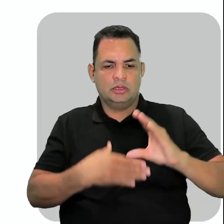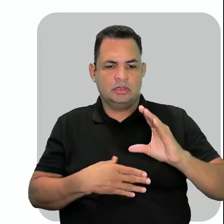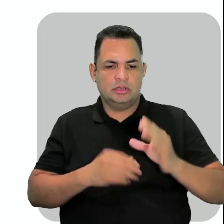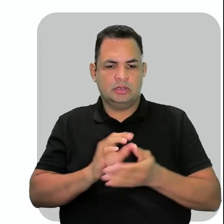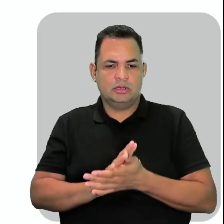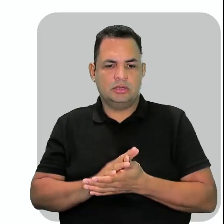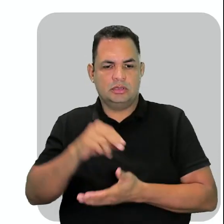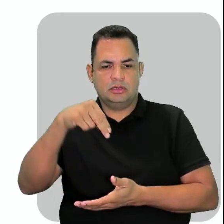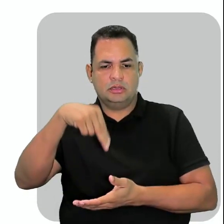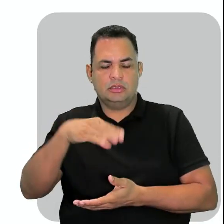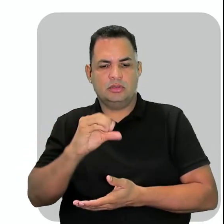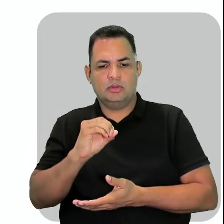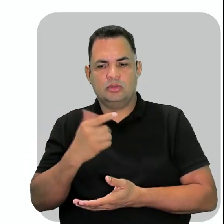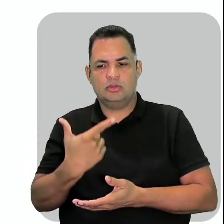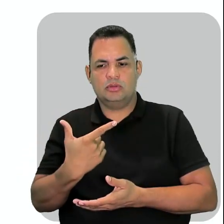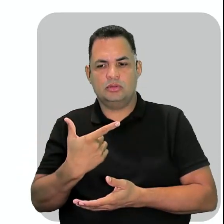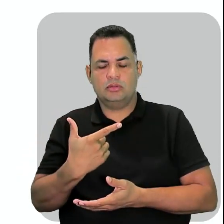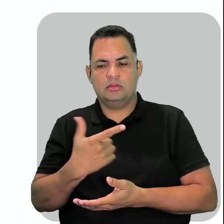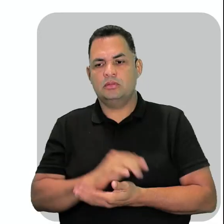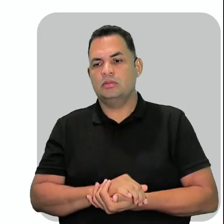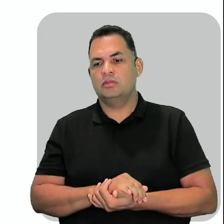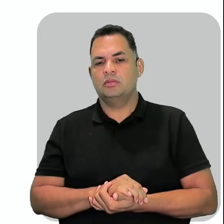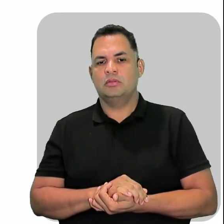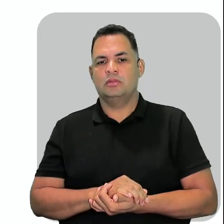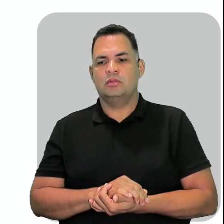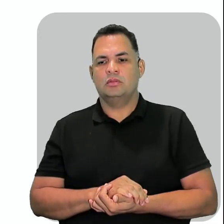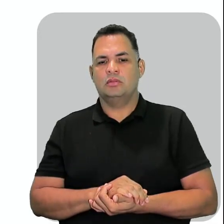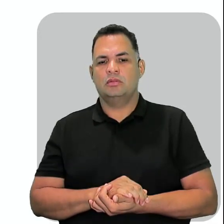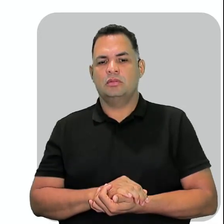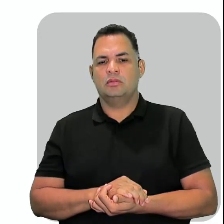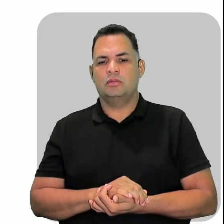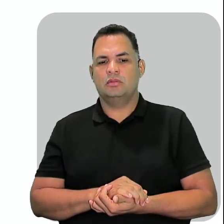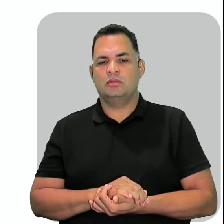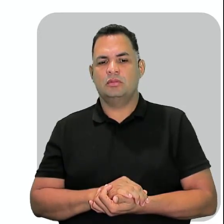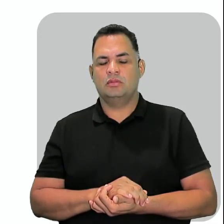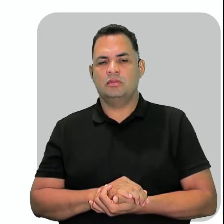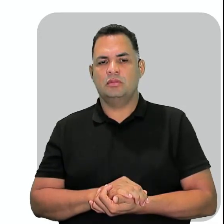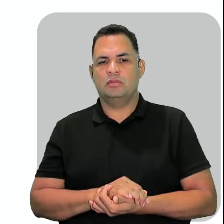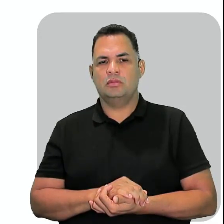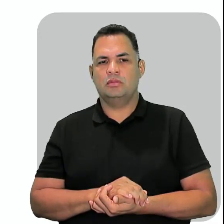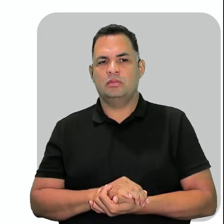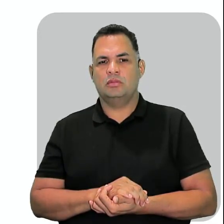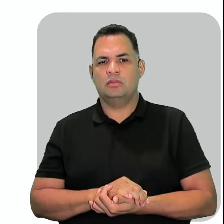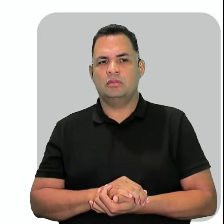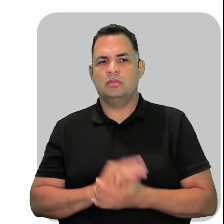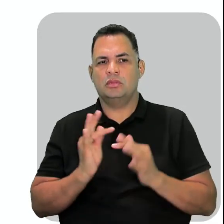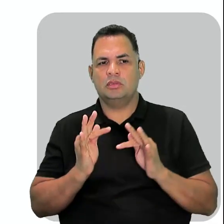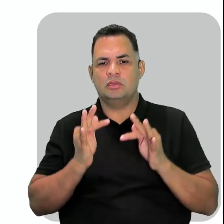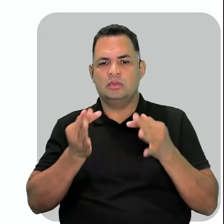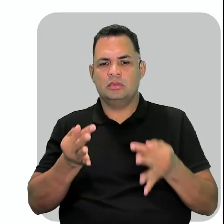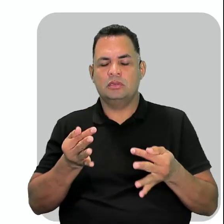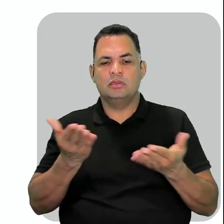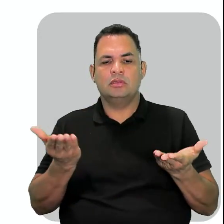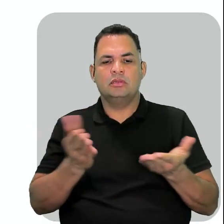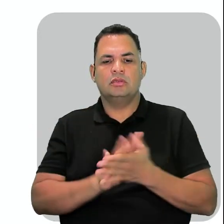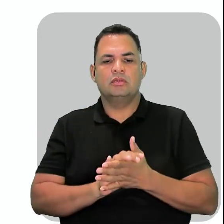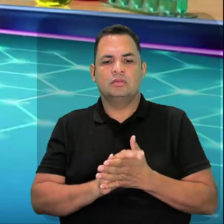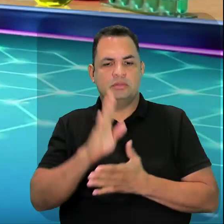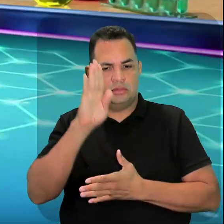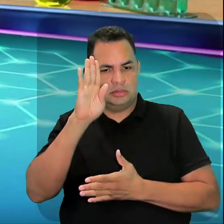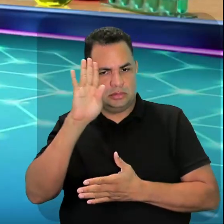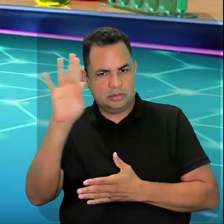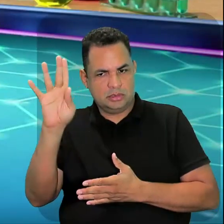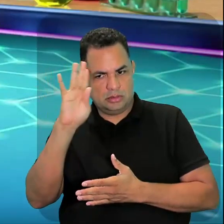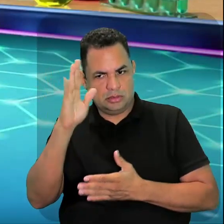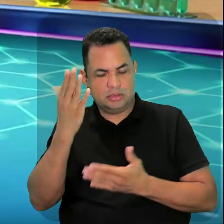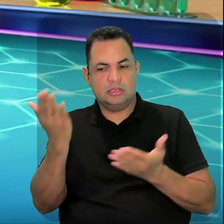que consideramos um nitro composto. E aí a gente encerra essa parte teórica da nossa